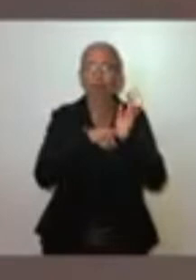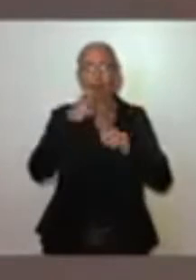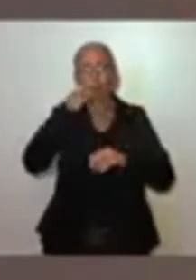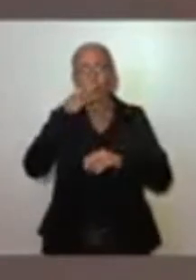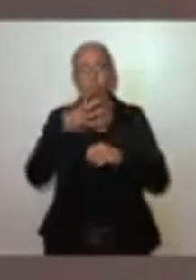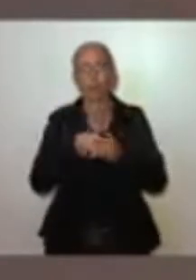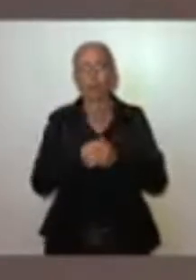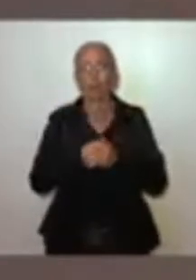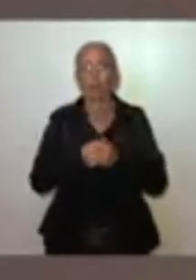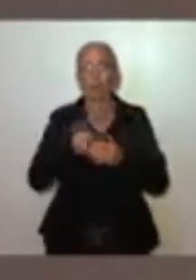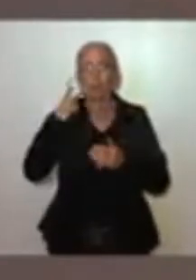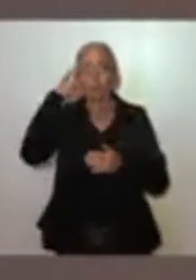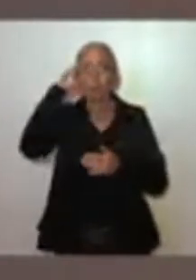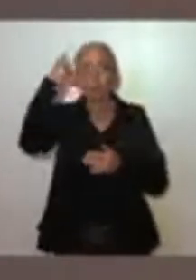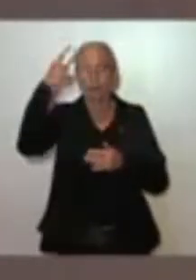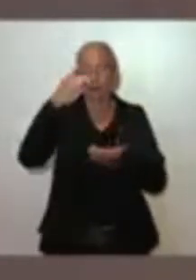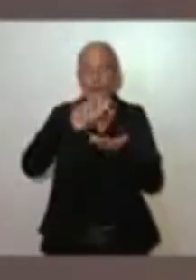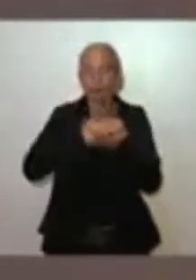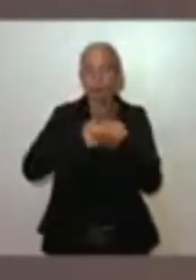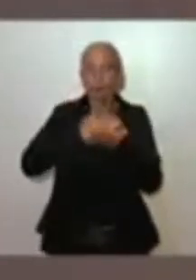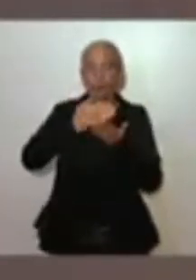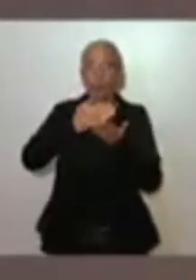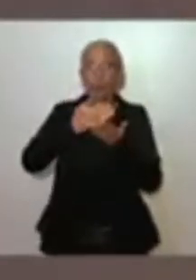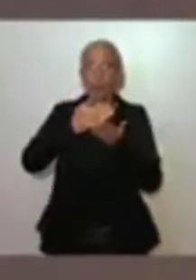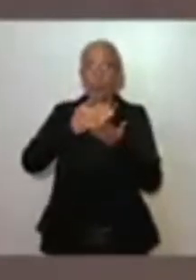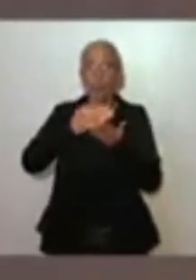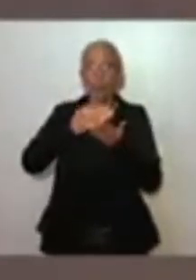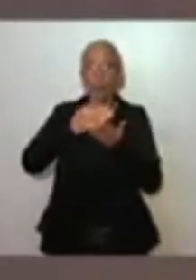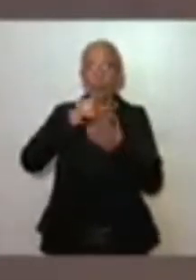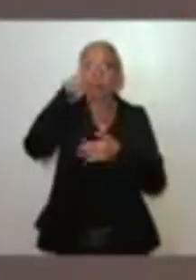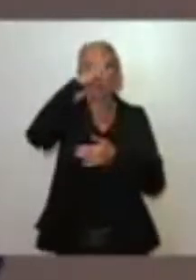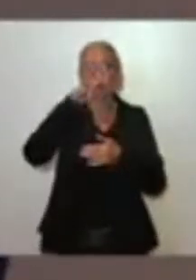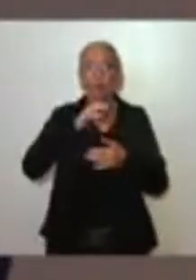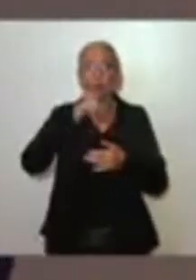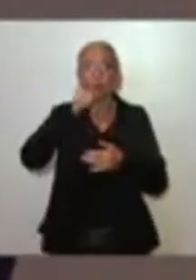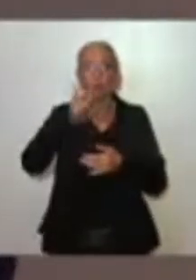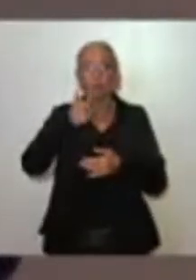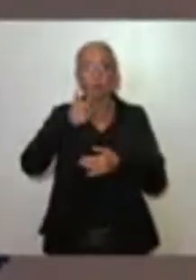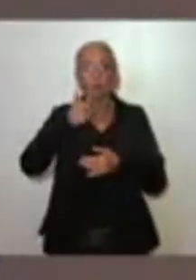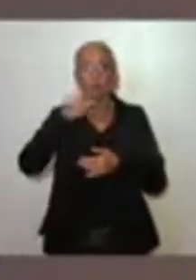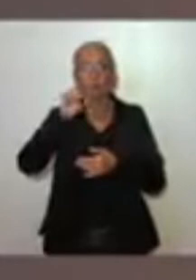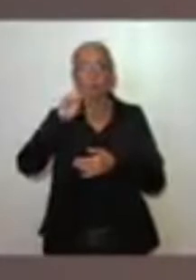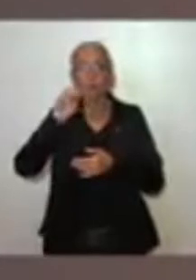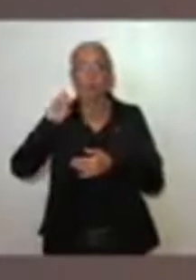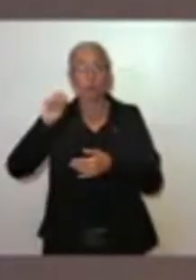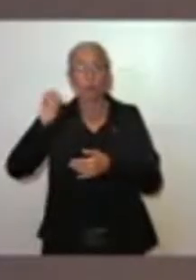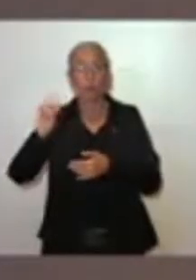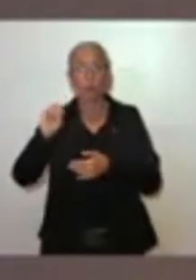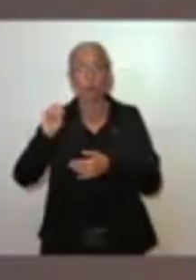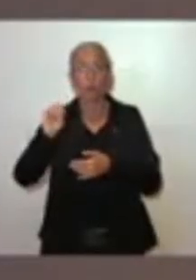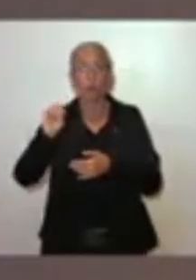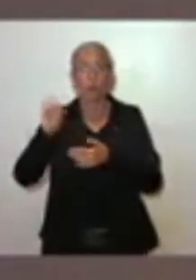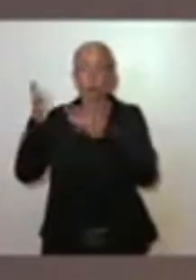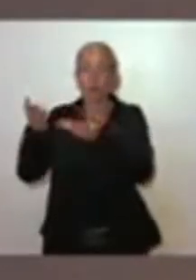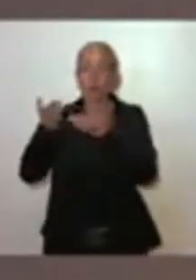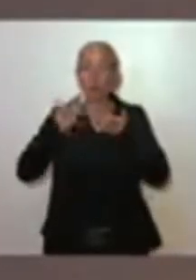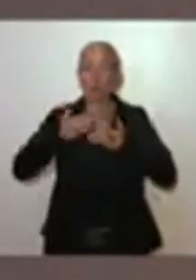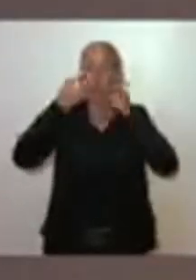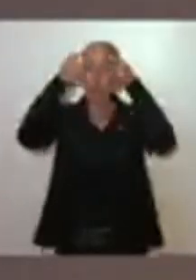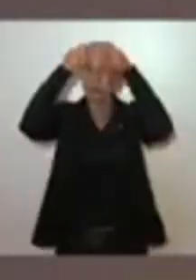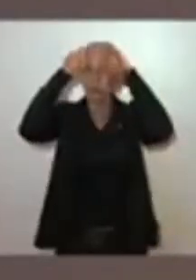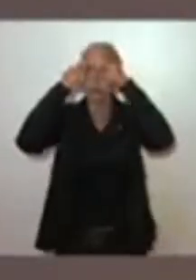que o Brasil só começou verdadeiramente em 1808 com a vinda da família real